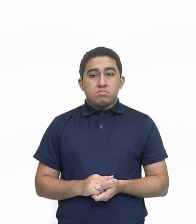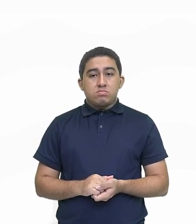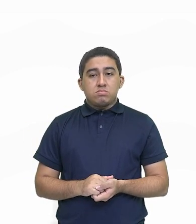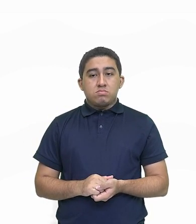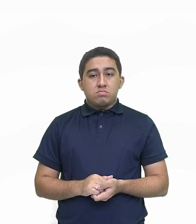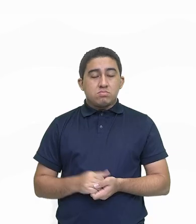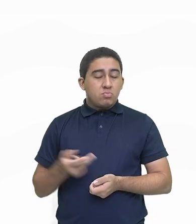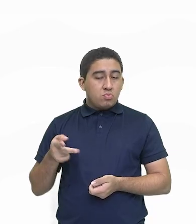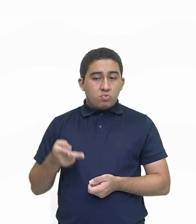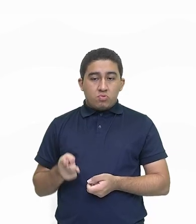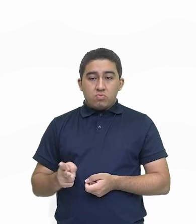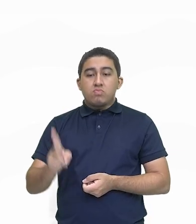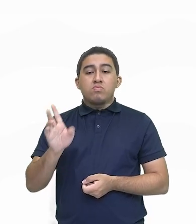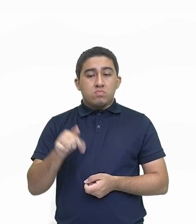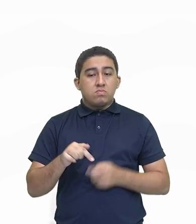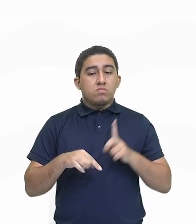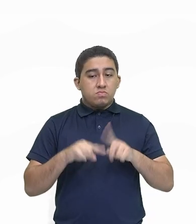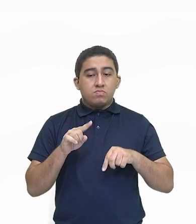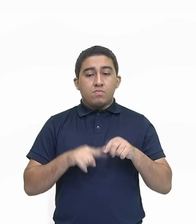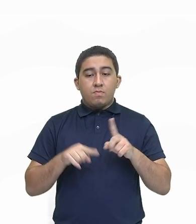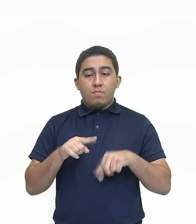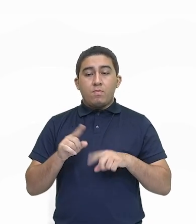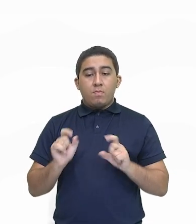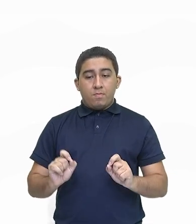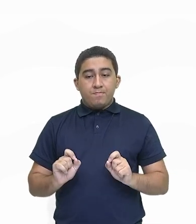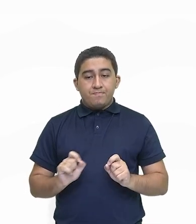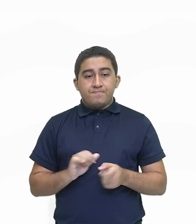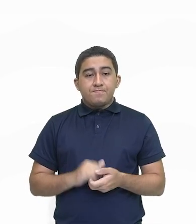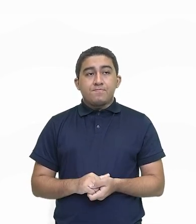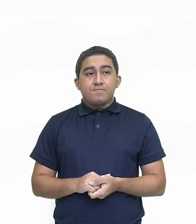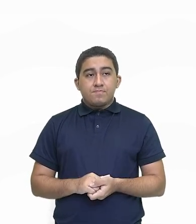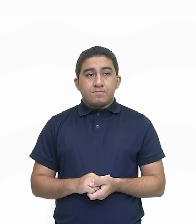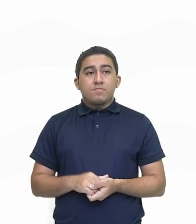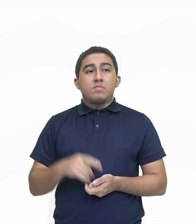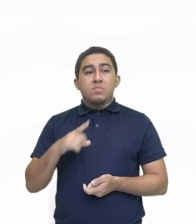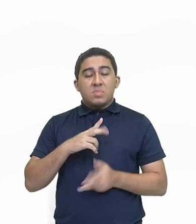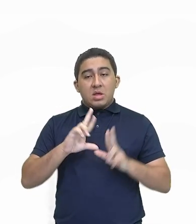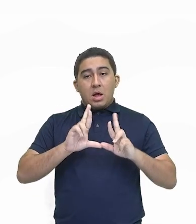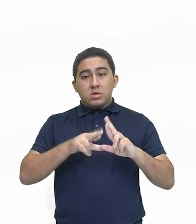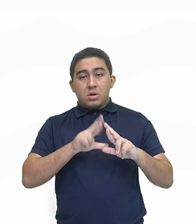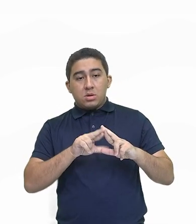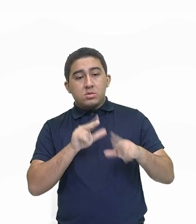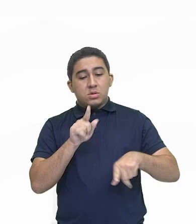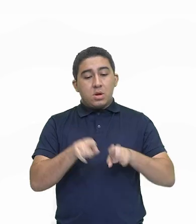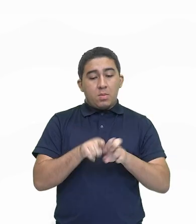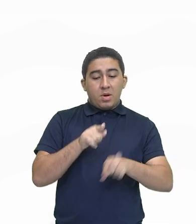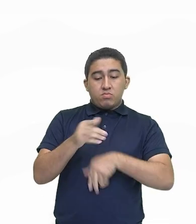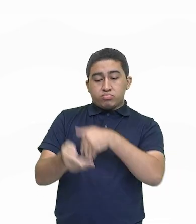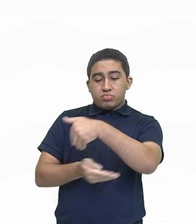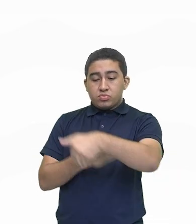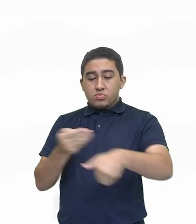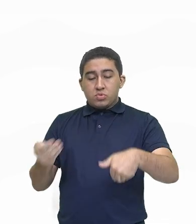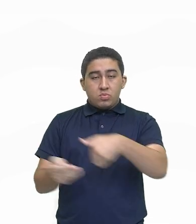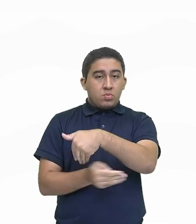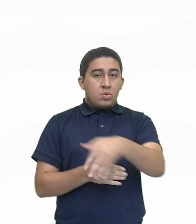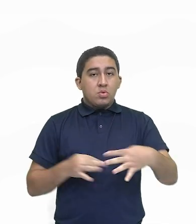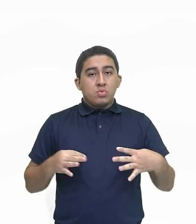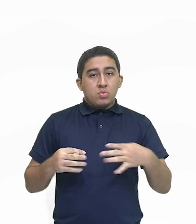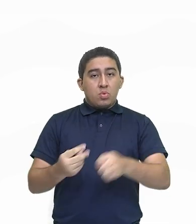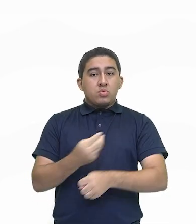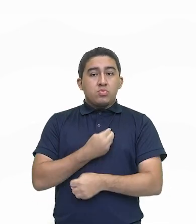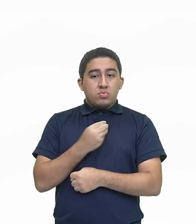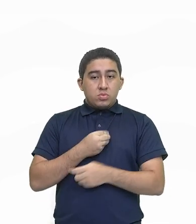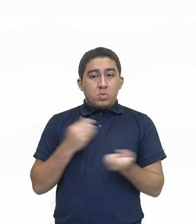E assim essa matéria ela vai tanto sendo reciclada e circulada, né, em todos os